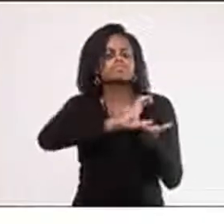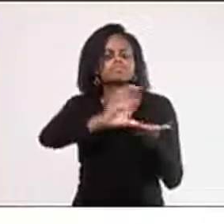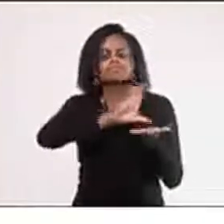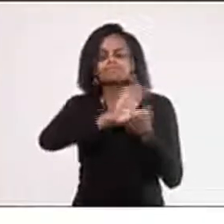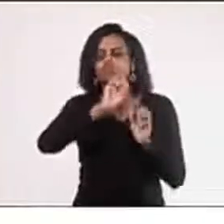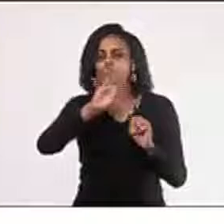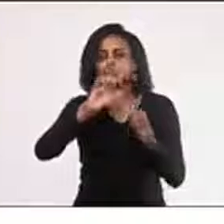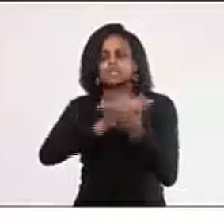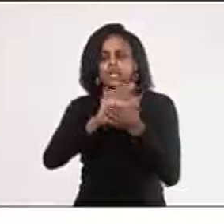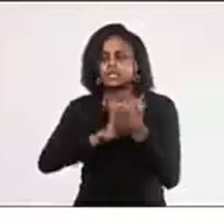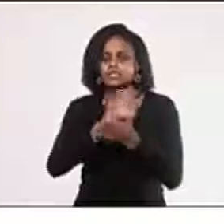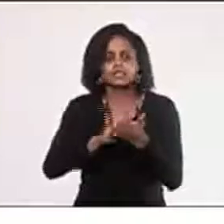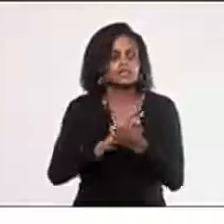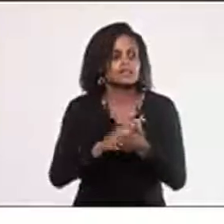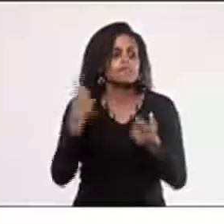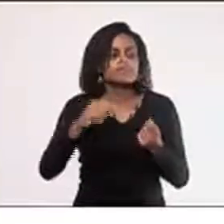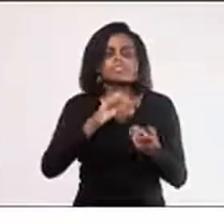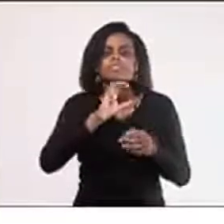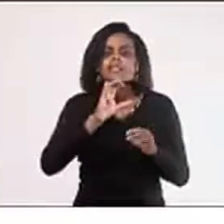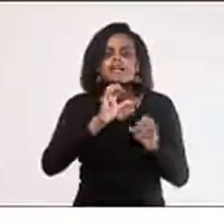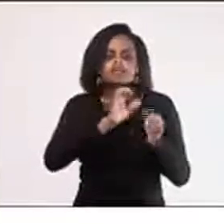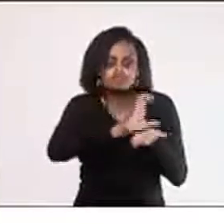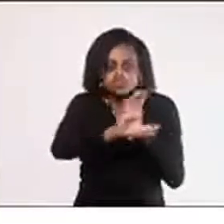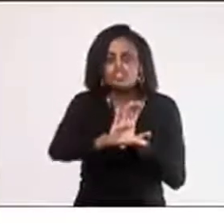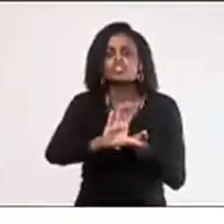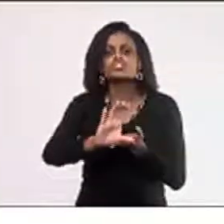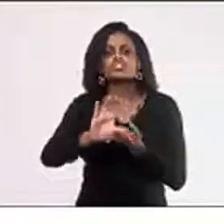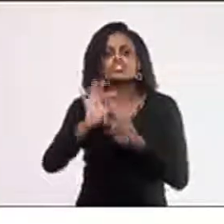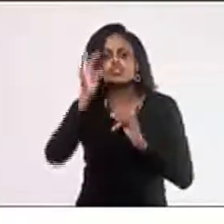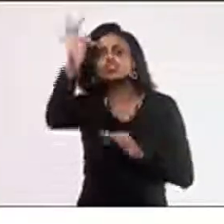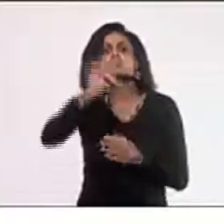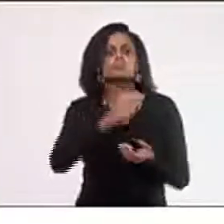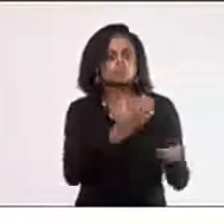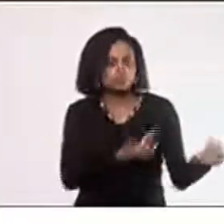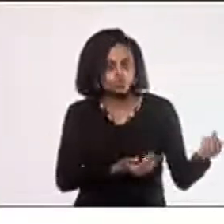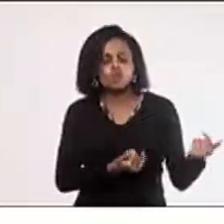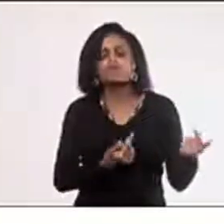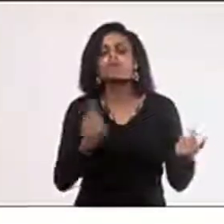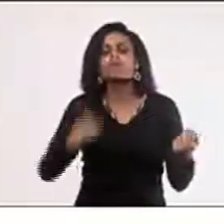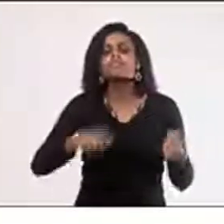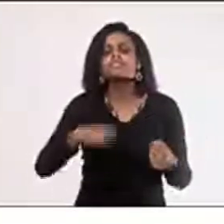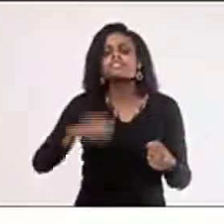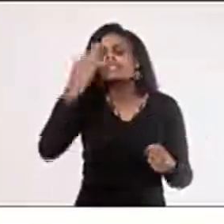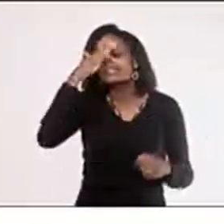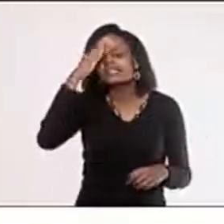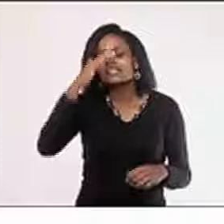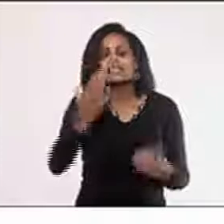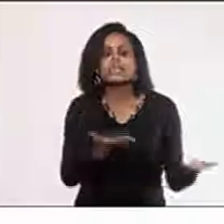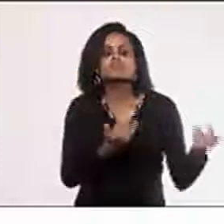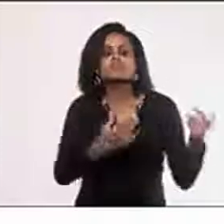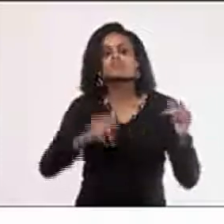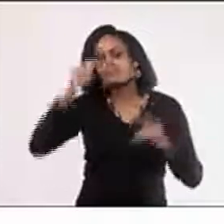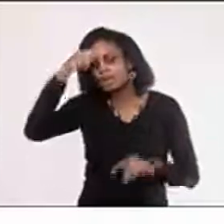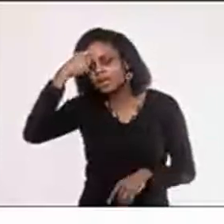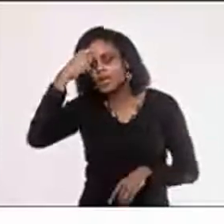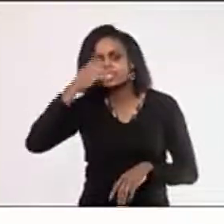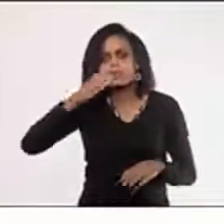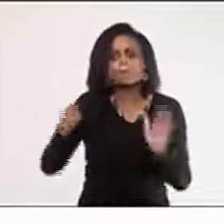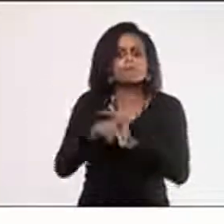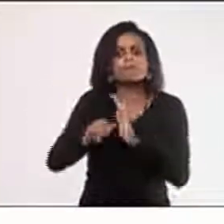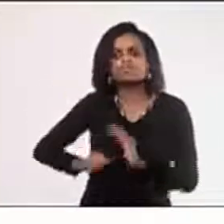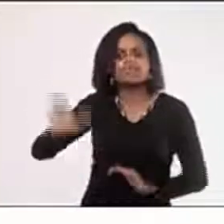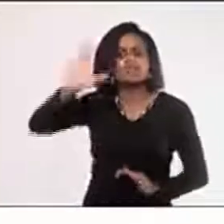investir no futuro dos seus jovens. A gente precisa aqui entender que a juventude preta e periférica do nosso estado